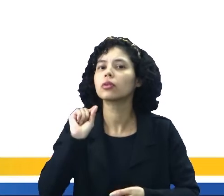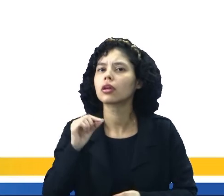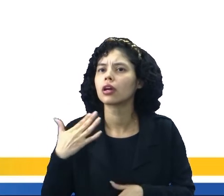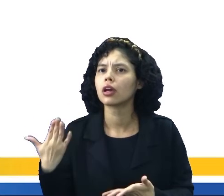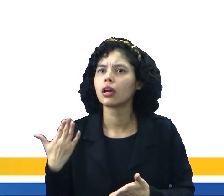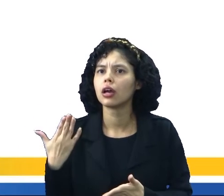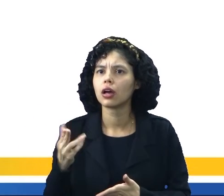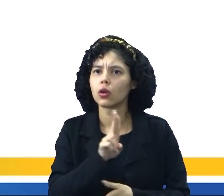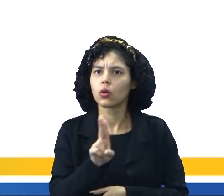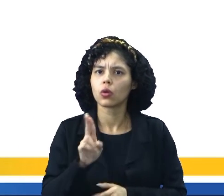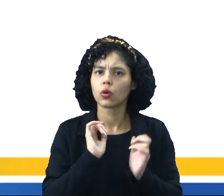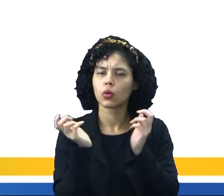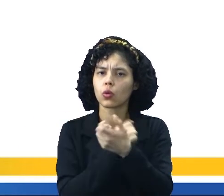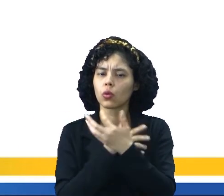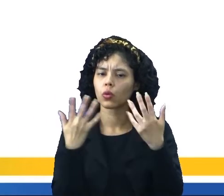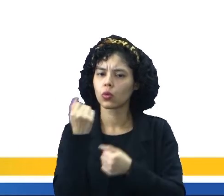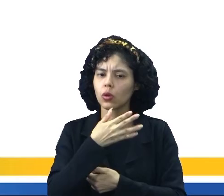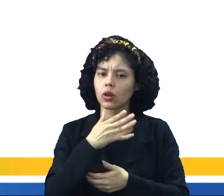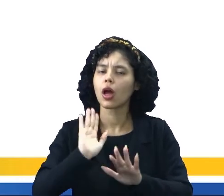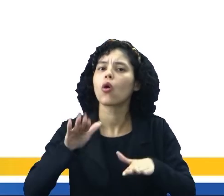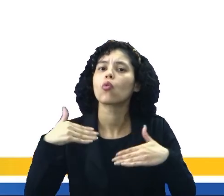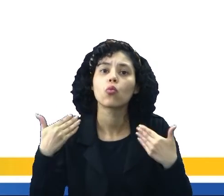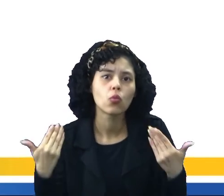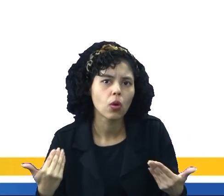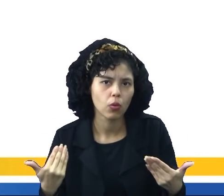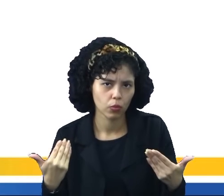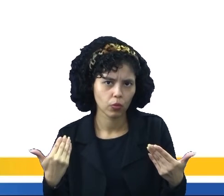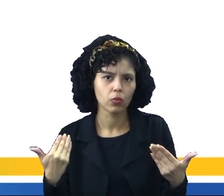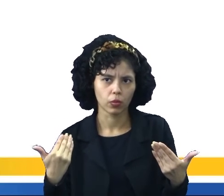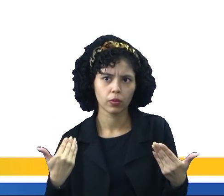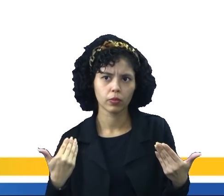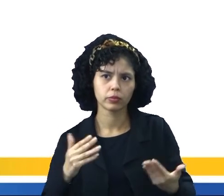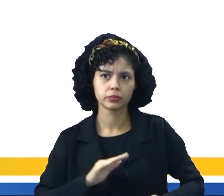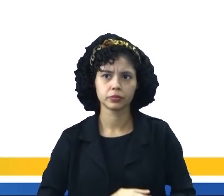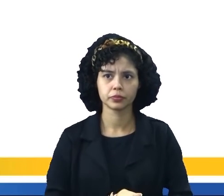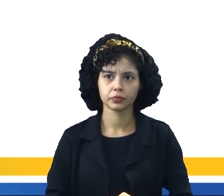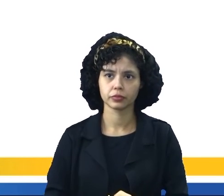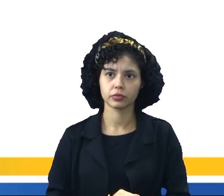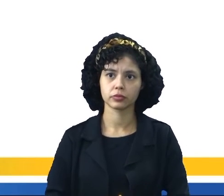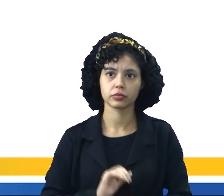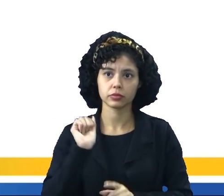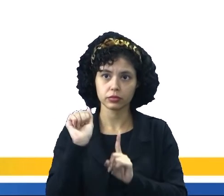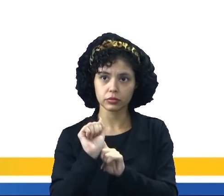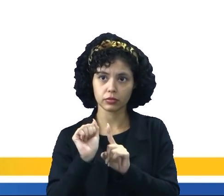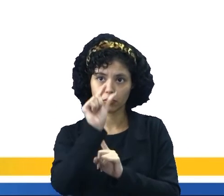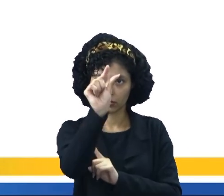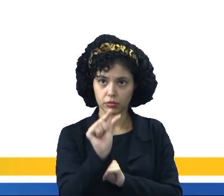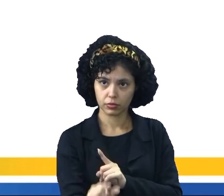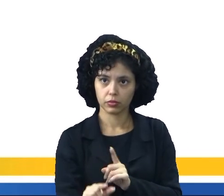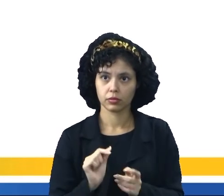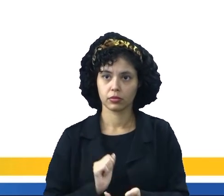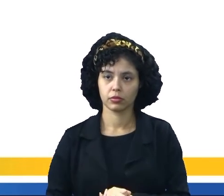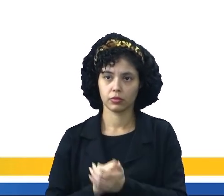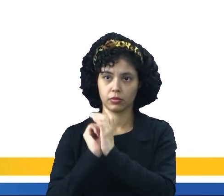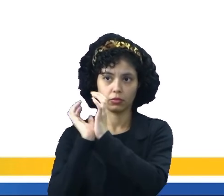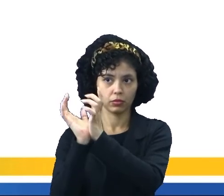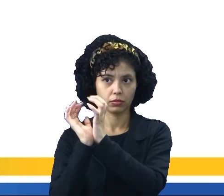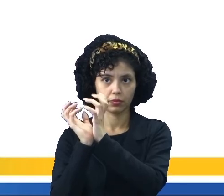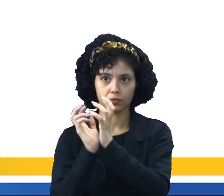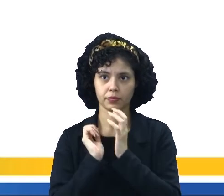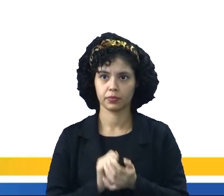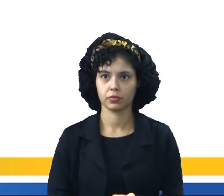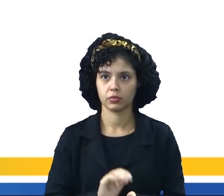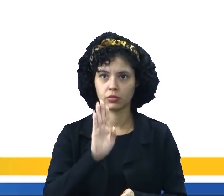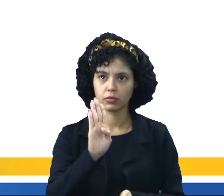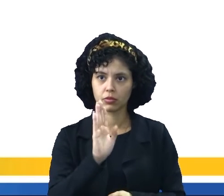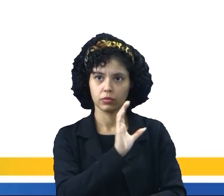nesse reflexo o neurônio efetuador motor leva o impulso nervoso para, letra A, medula espinhal, letra B, o